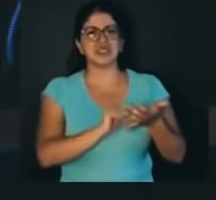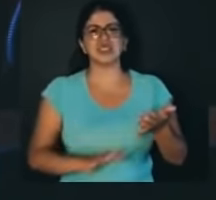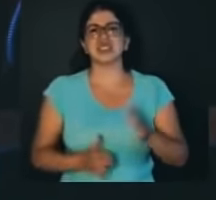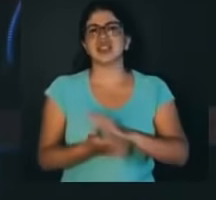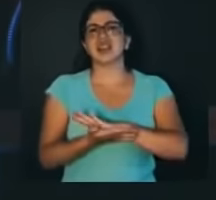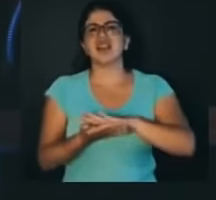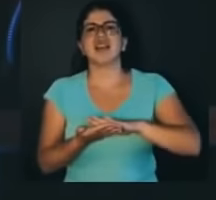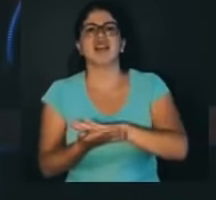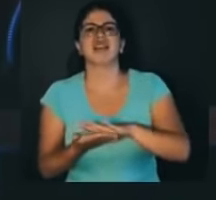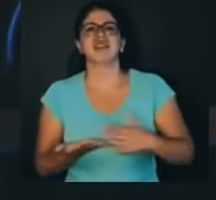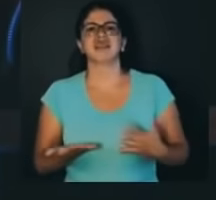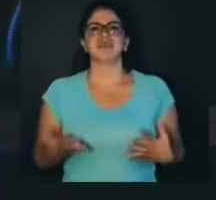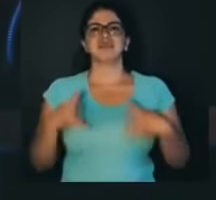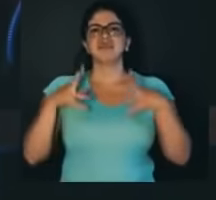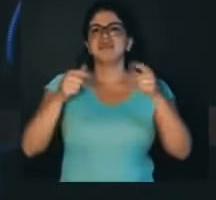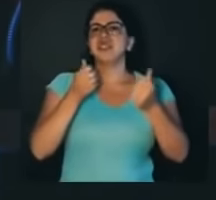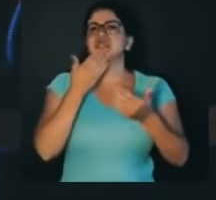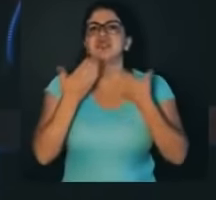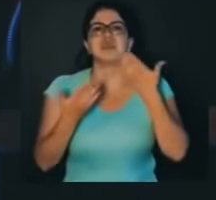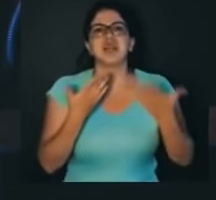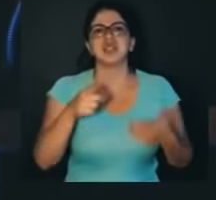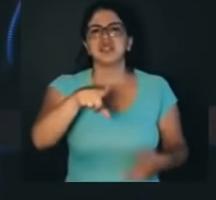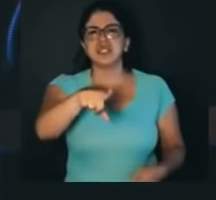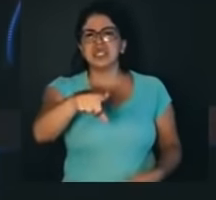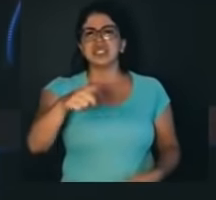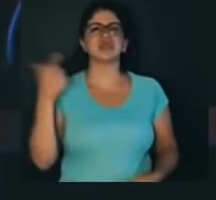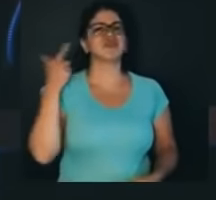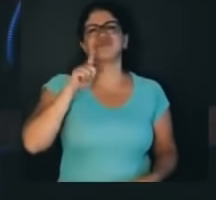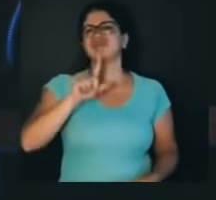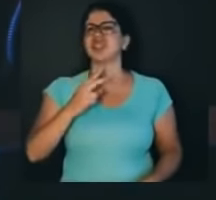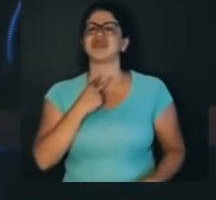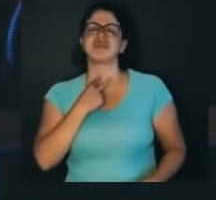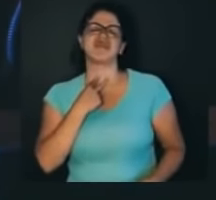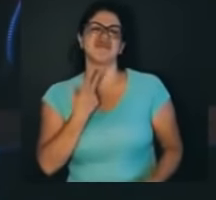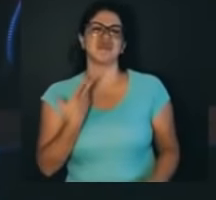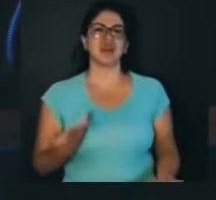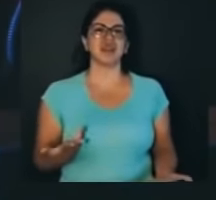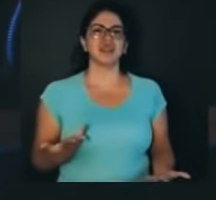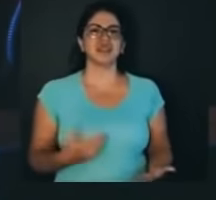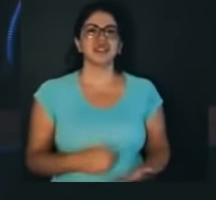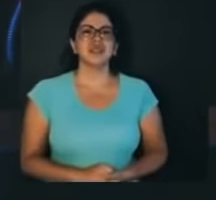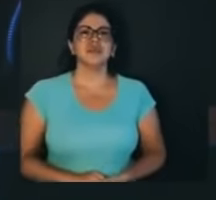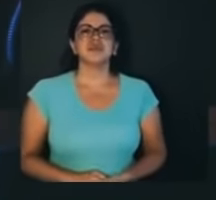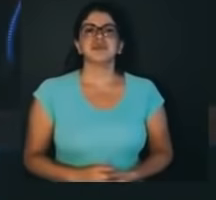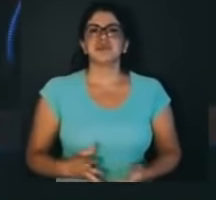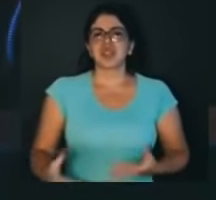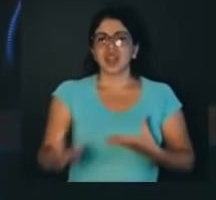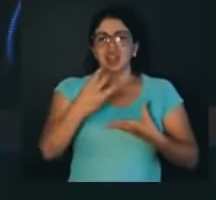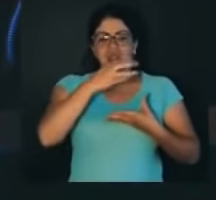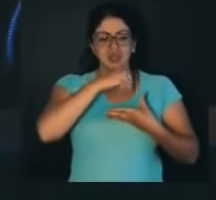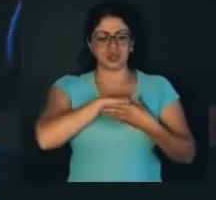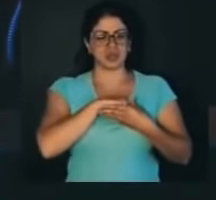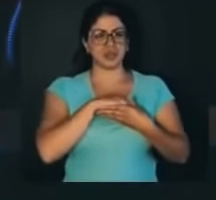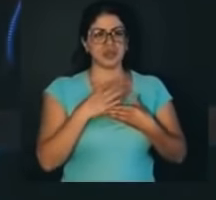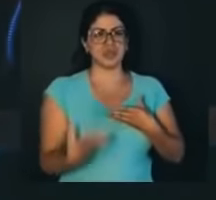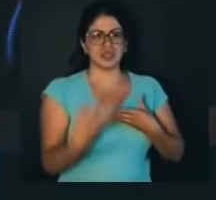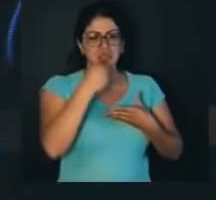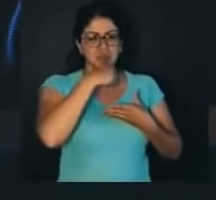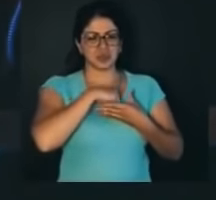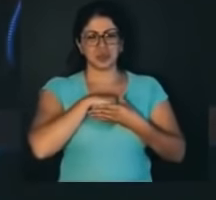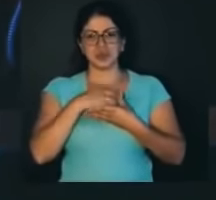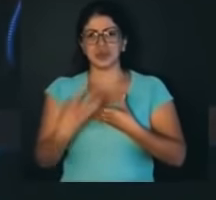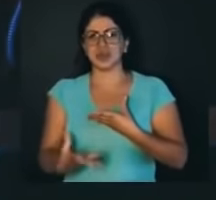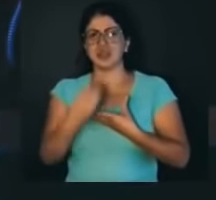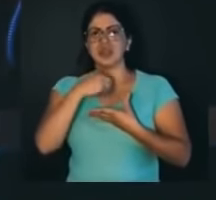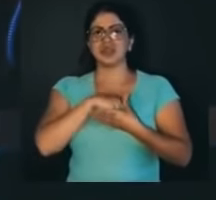você não dá conta. E essas palavras vão sendo introjetadas e guardadas nessa